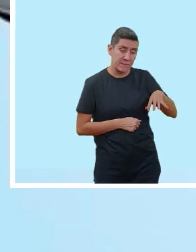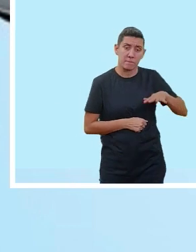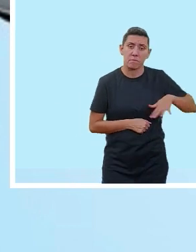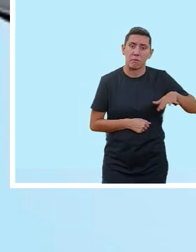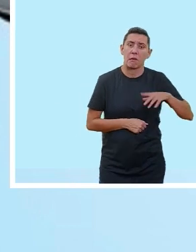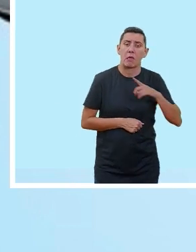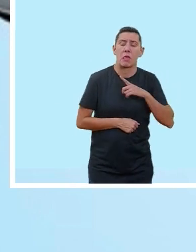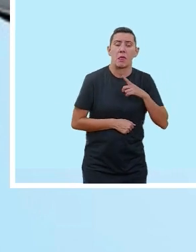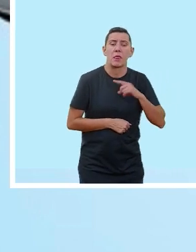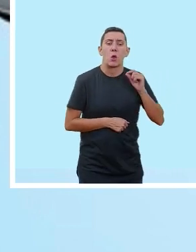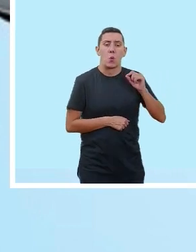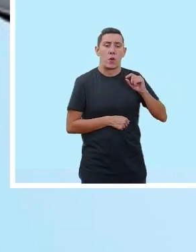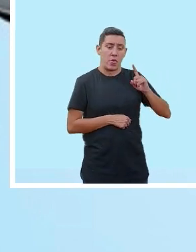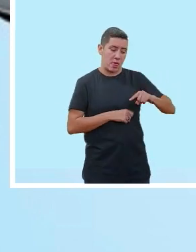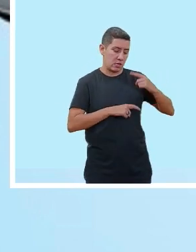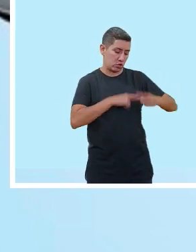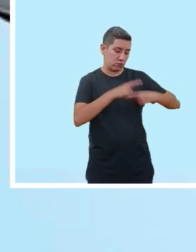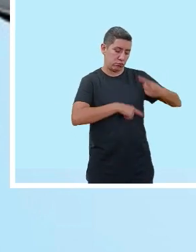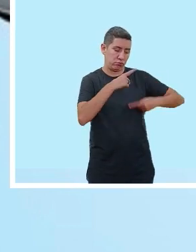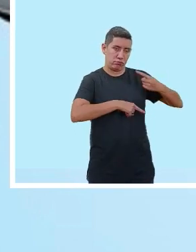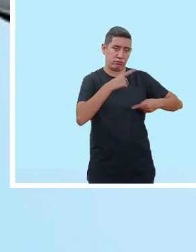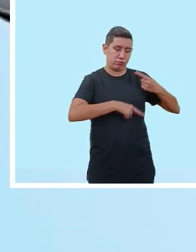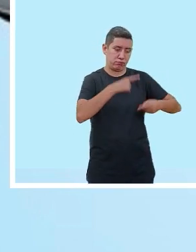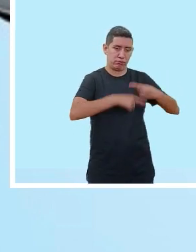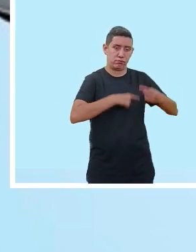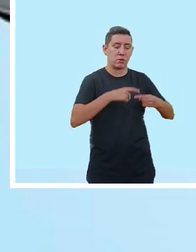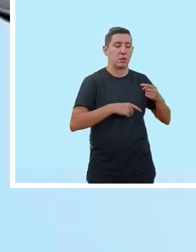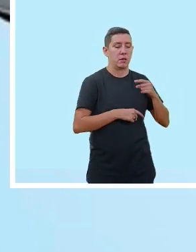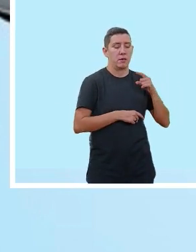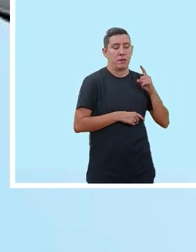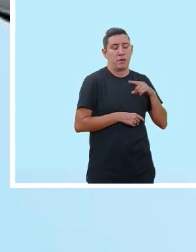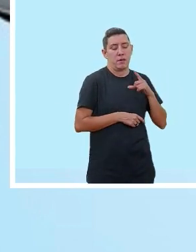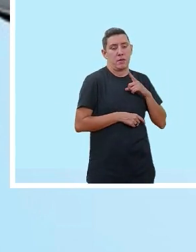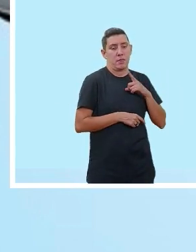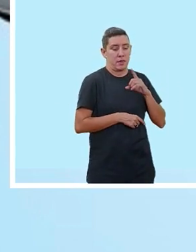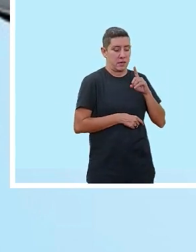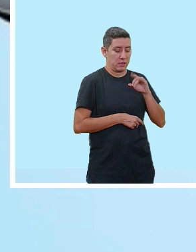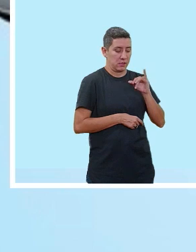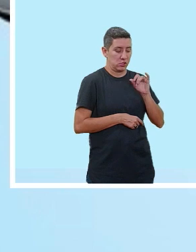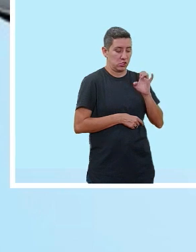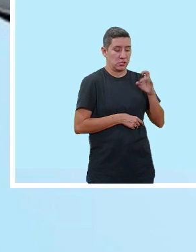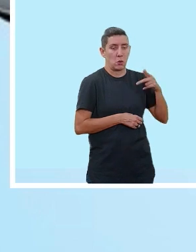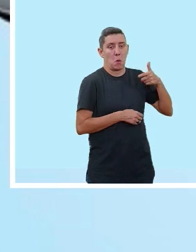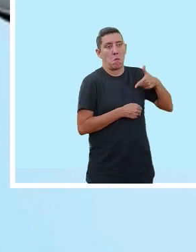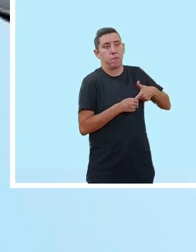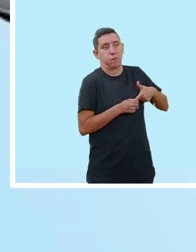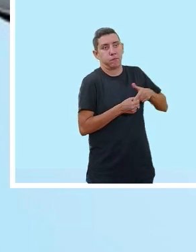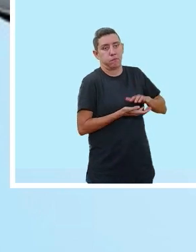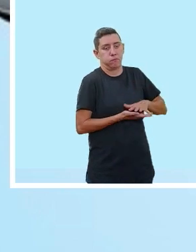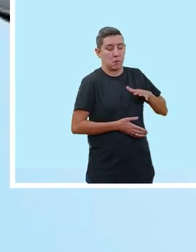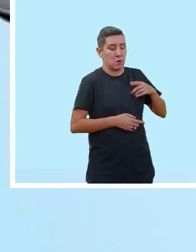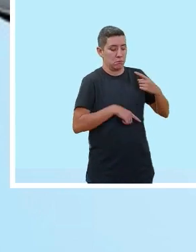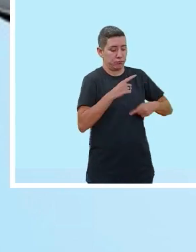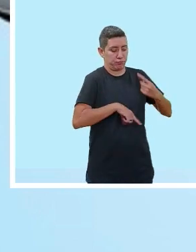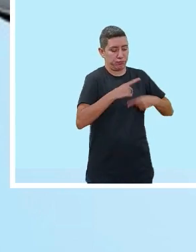grupos geradores que geram energia elétrica a partir da queima do diesel, né, que gera gases de efeito estufa e tem